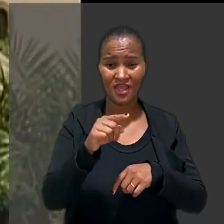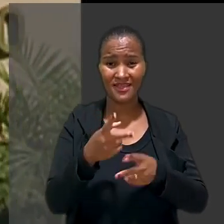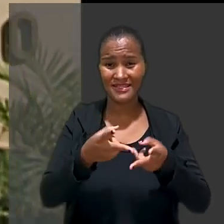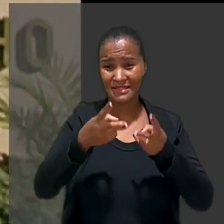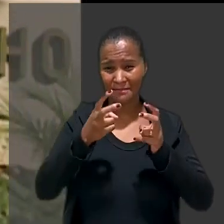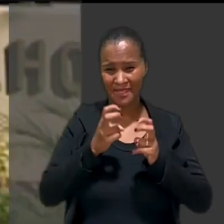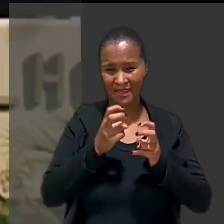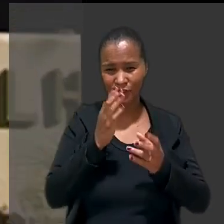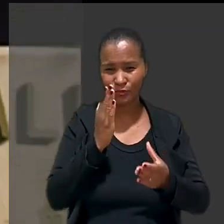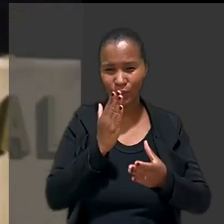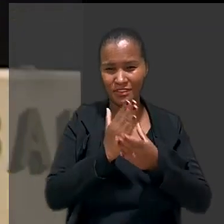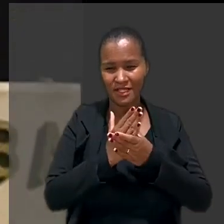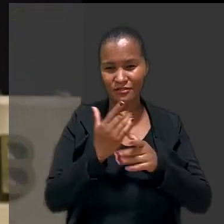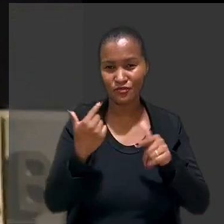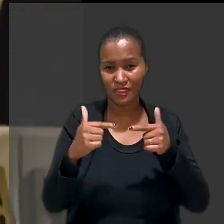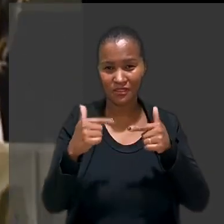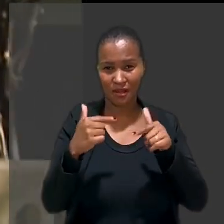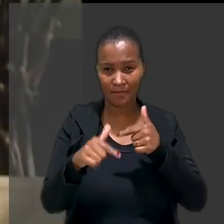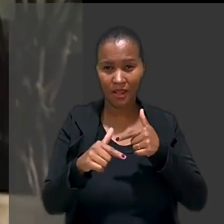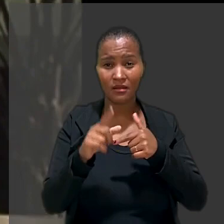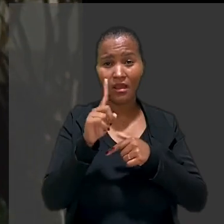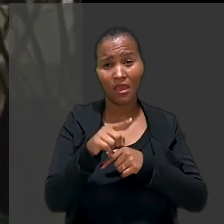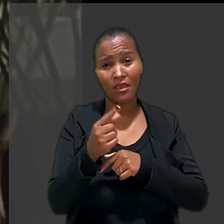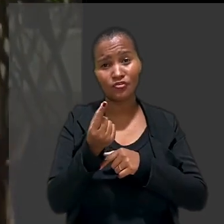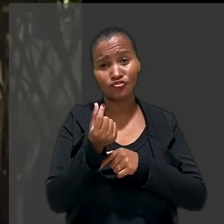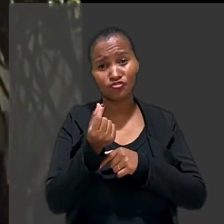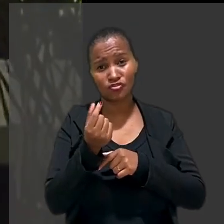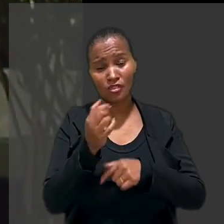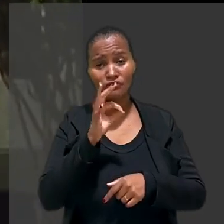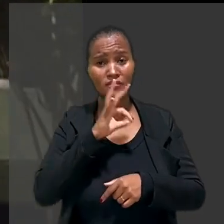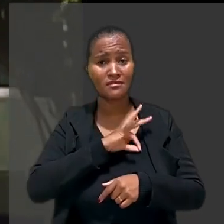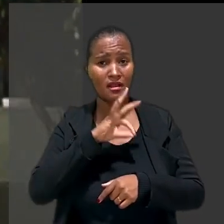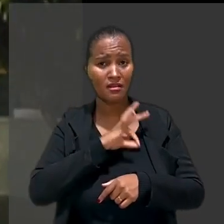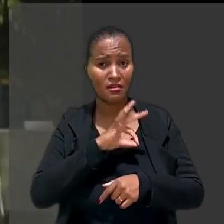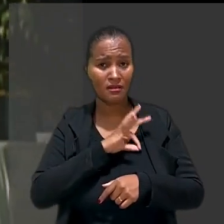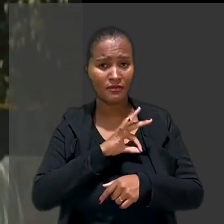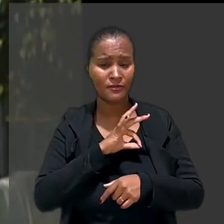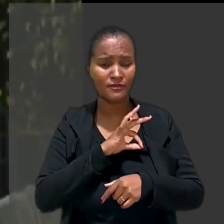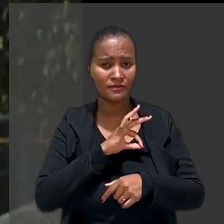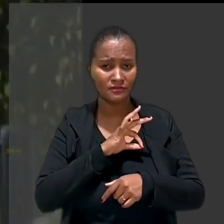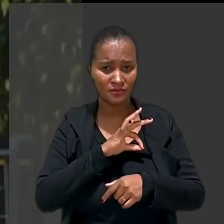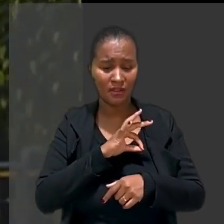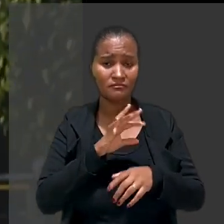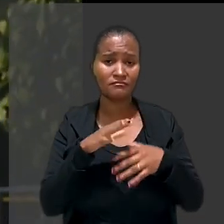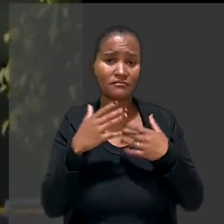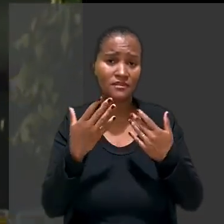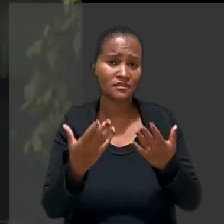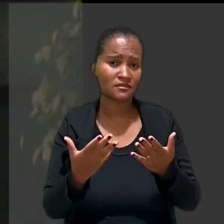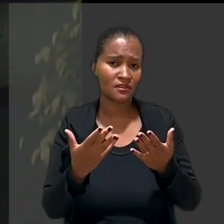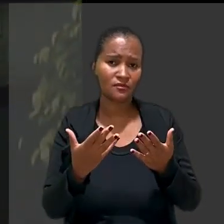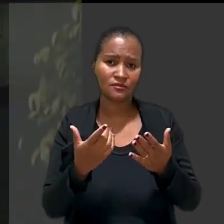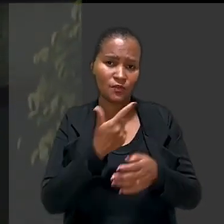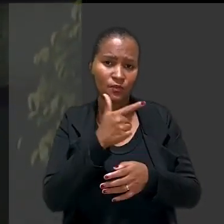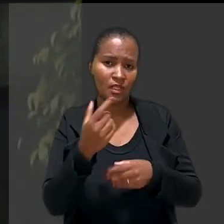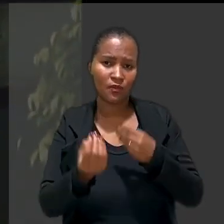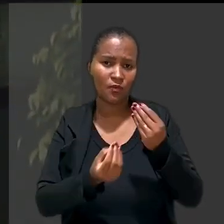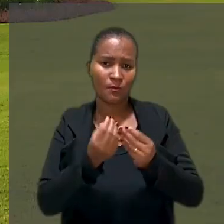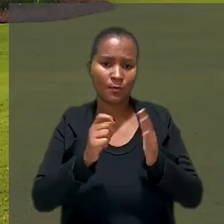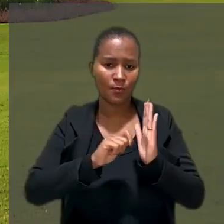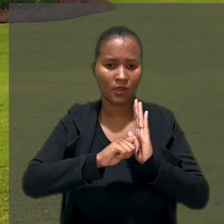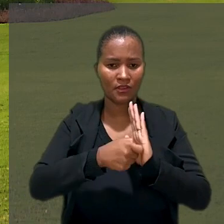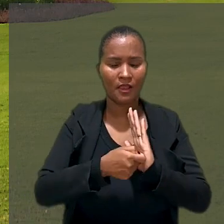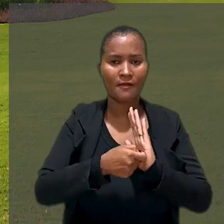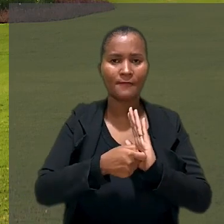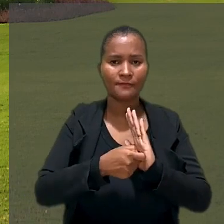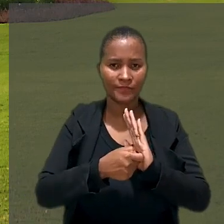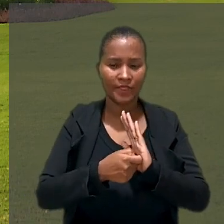vier a receber nos processos em que atua são verbas de natureza salarial ou remuneratória e, portanto,